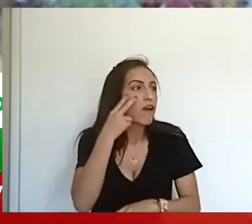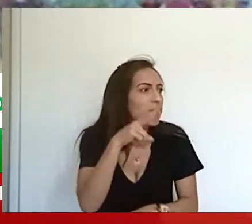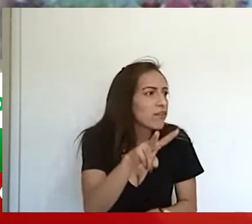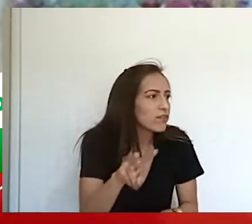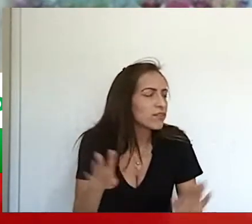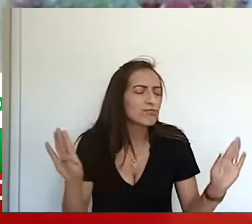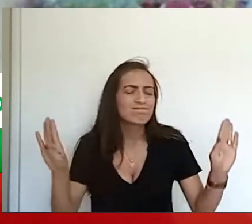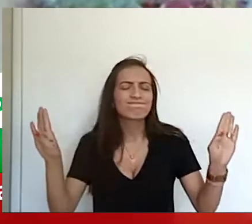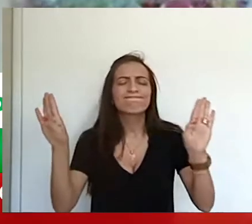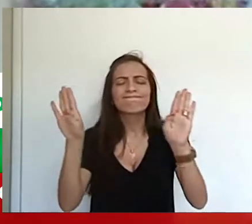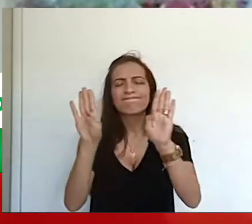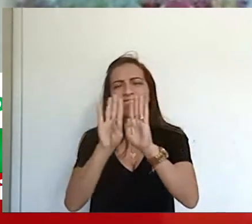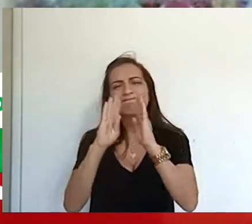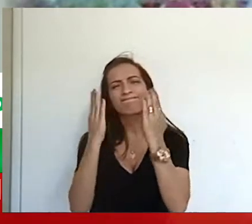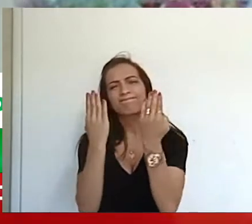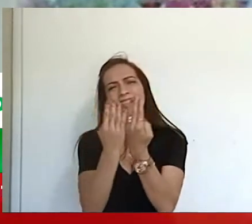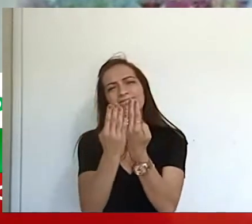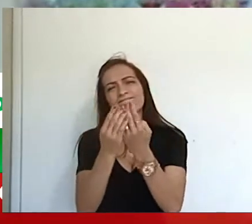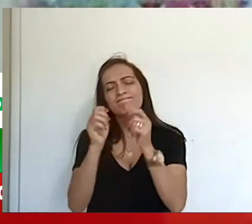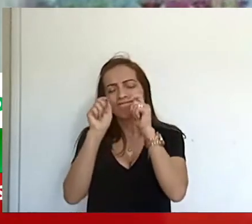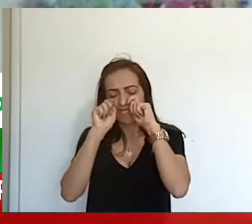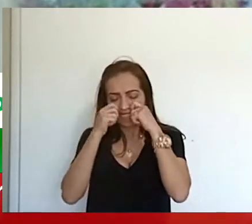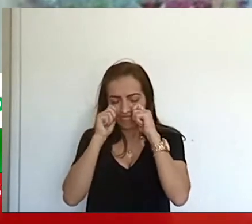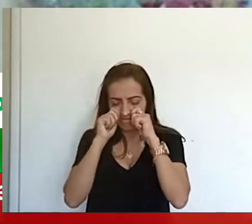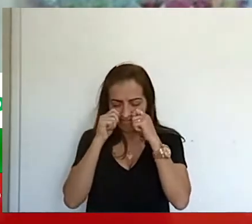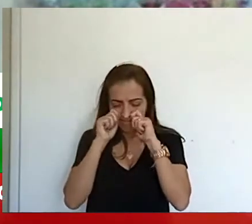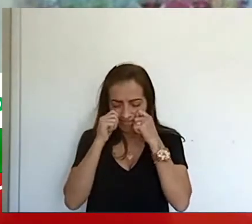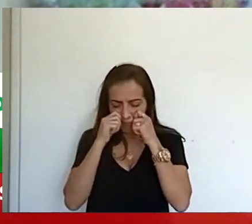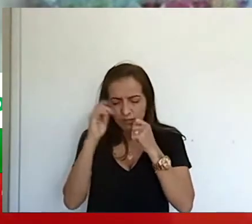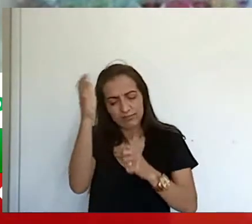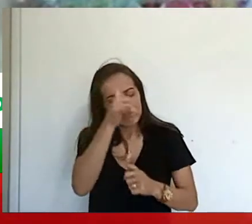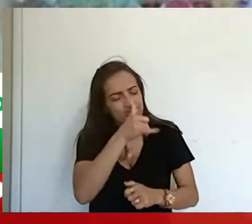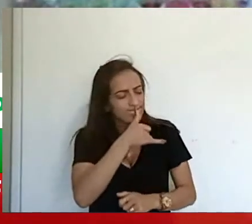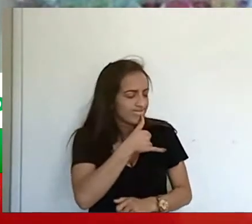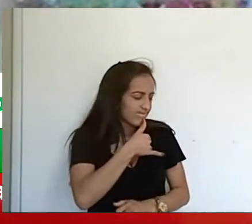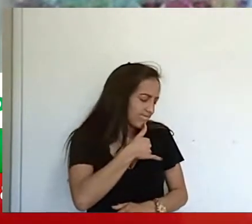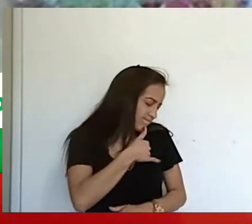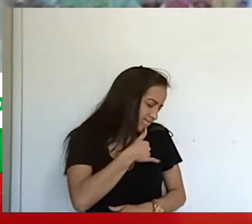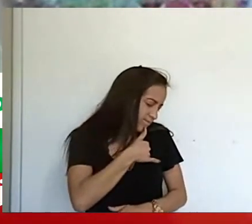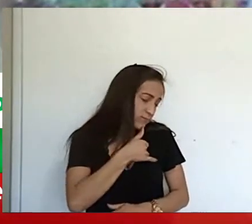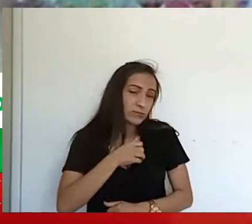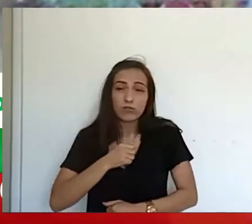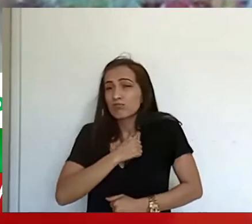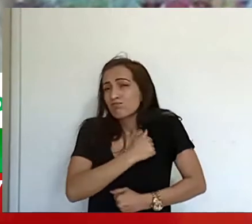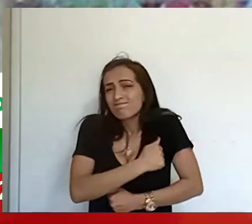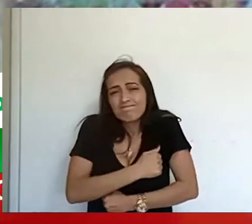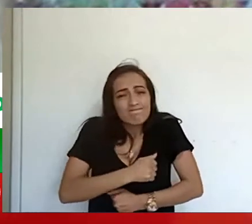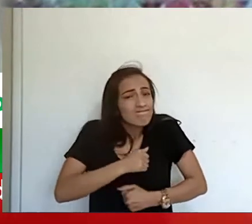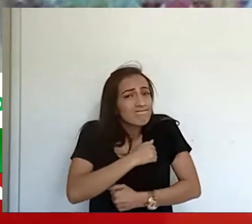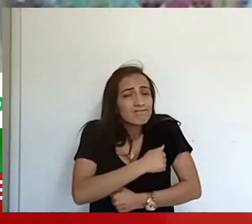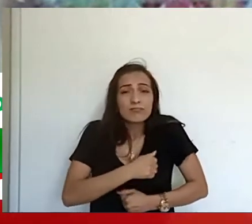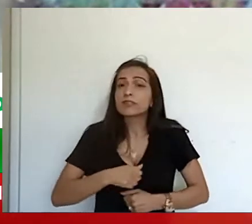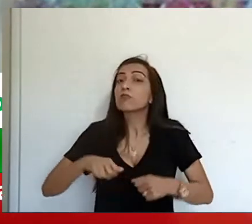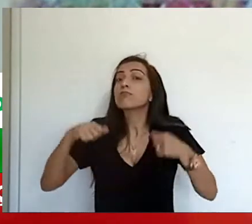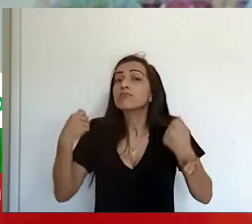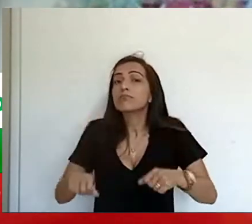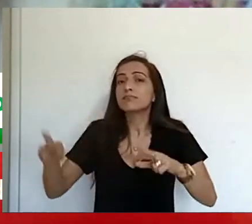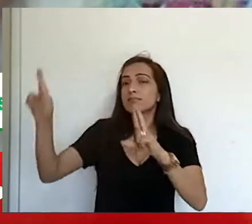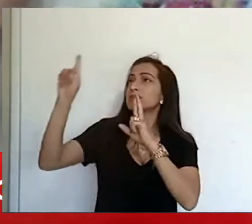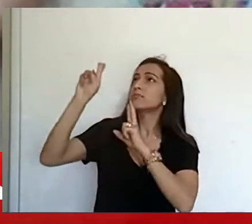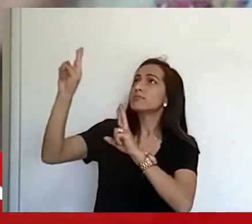fechado, gente, eu chorei. Me deu uma tristeza, uma saudade, mas enfim, o que a gente tem que ter é esperança, né? Eu